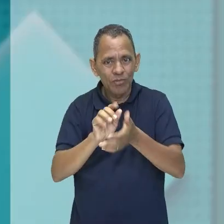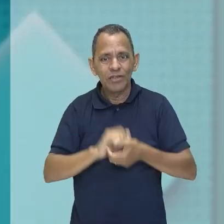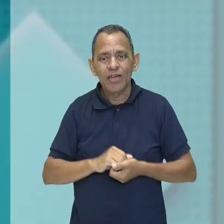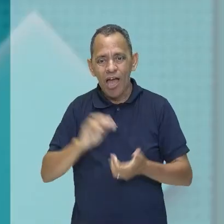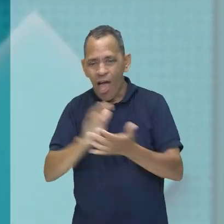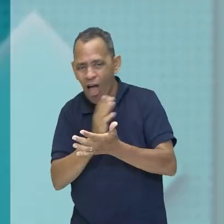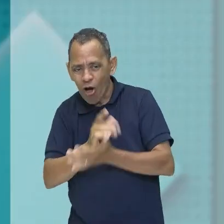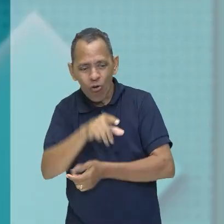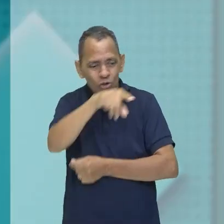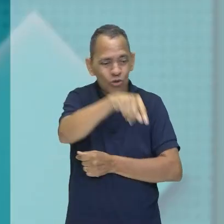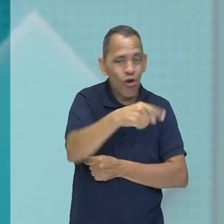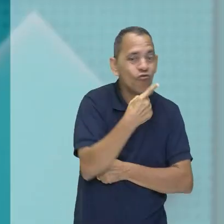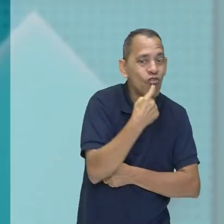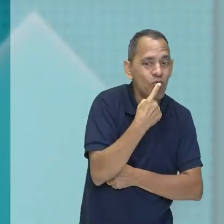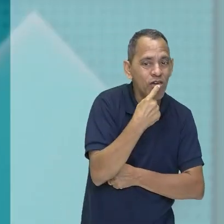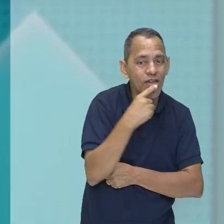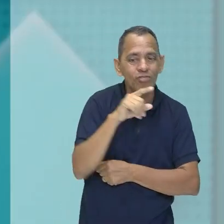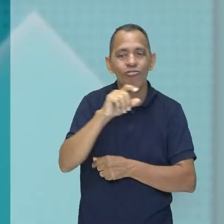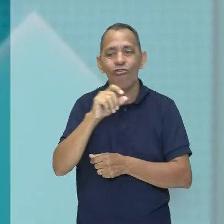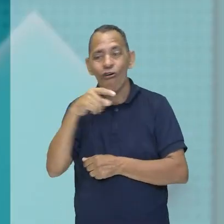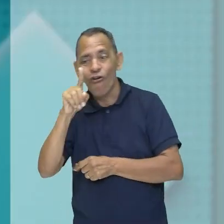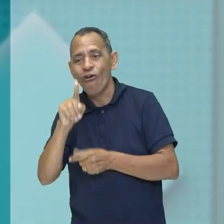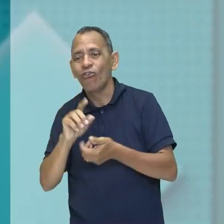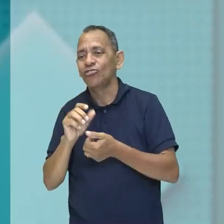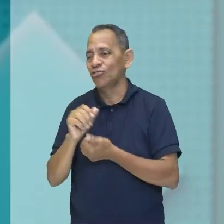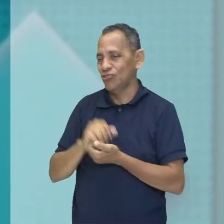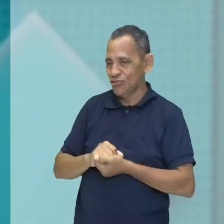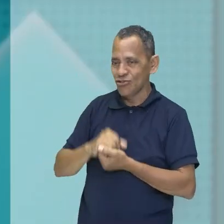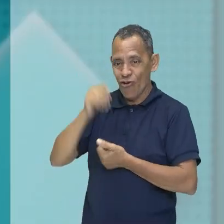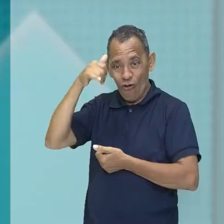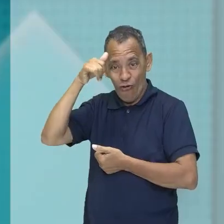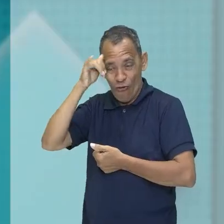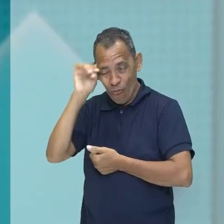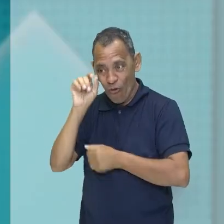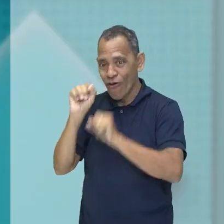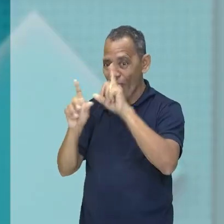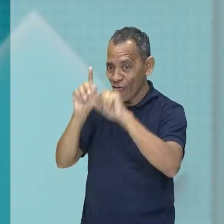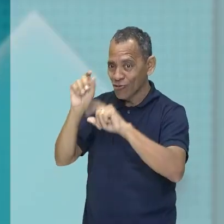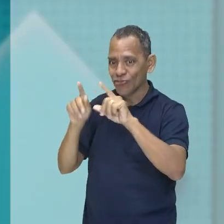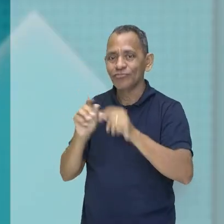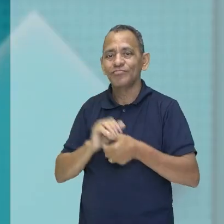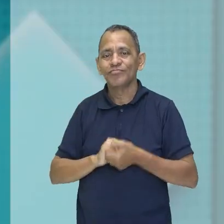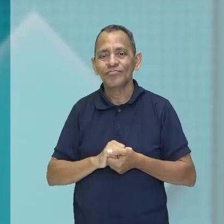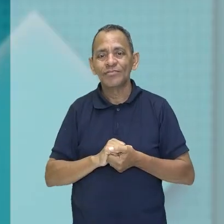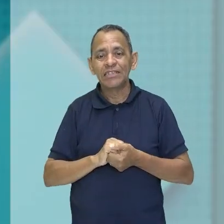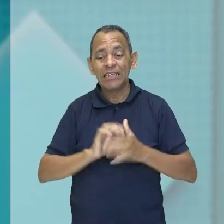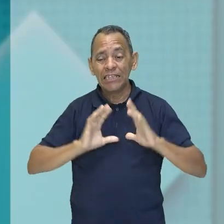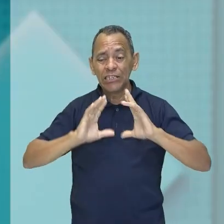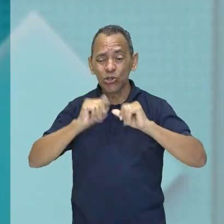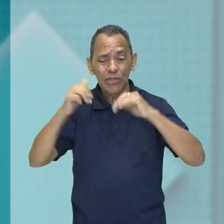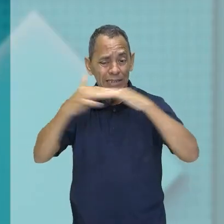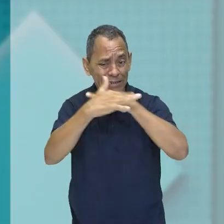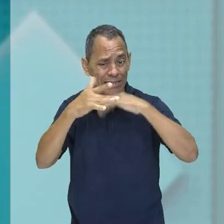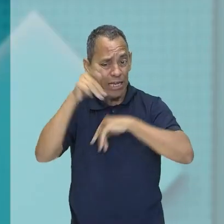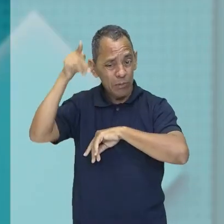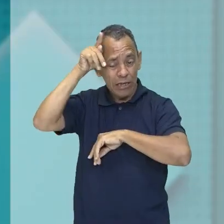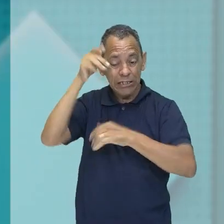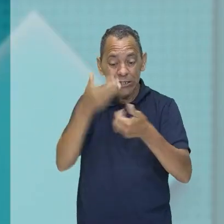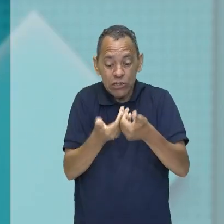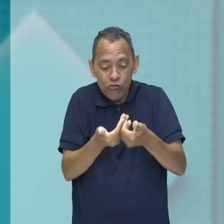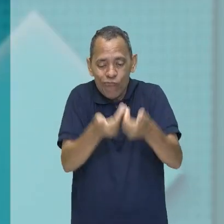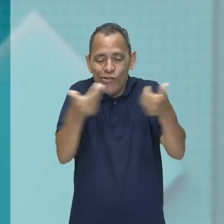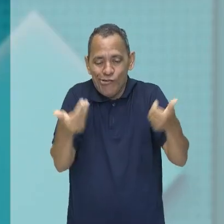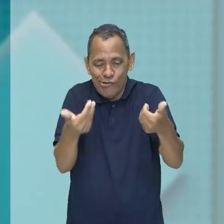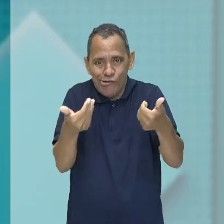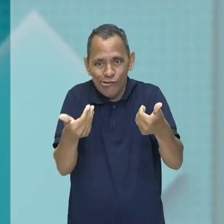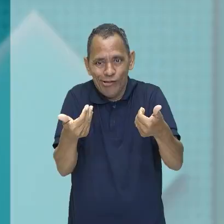branco. Outros já são mais caprichosos, que tem as cores azul. Então, toda a cidade de Parintins, ela é dividida,